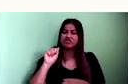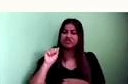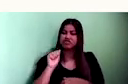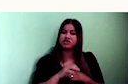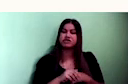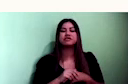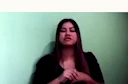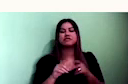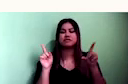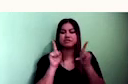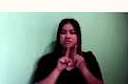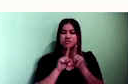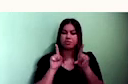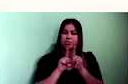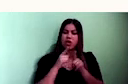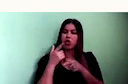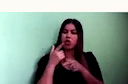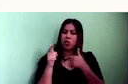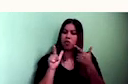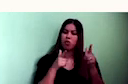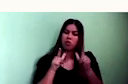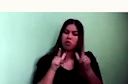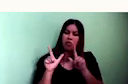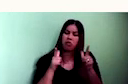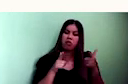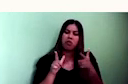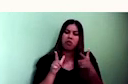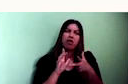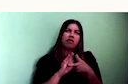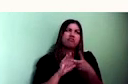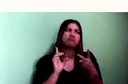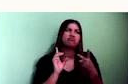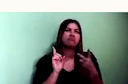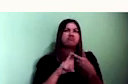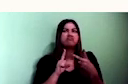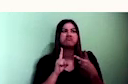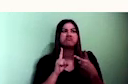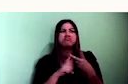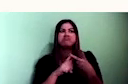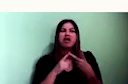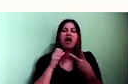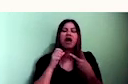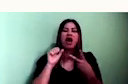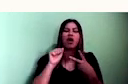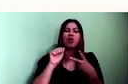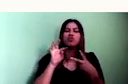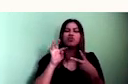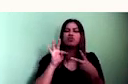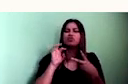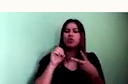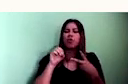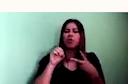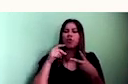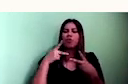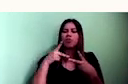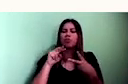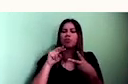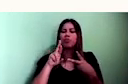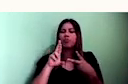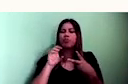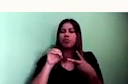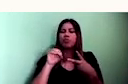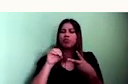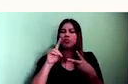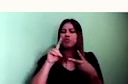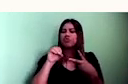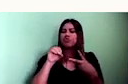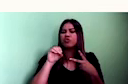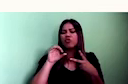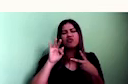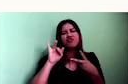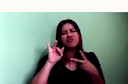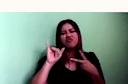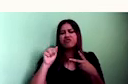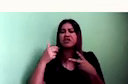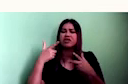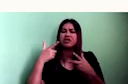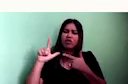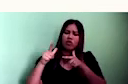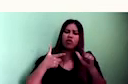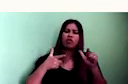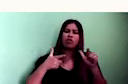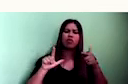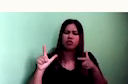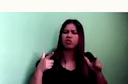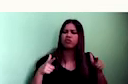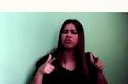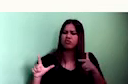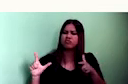tem outras práticas, medicina chinesa, antroposofia, alguns de vocês já devem ter ouvido falar, tá? E também